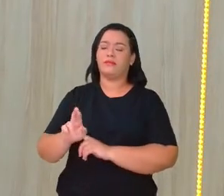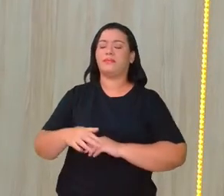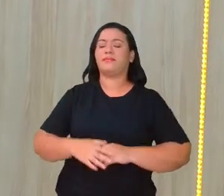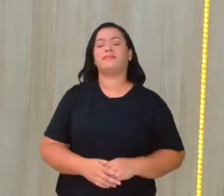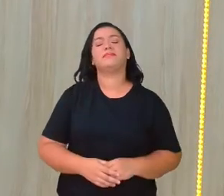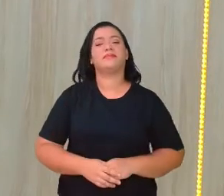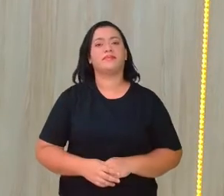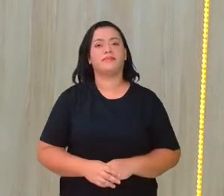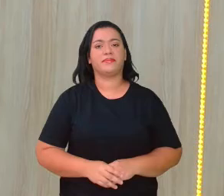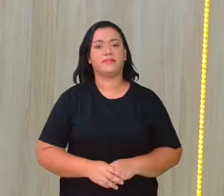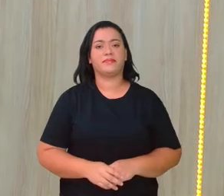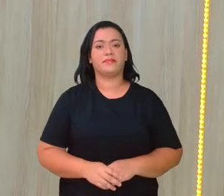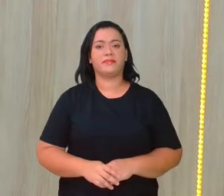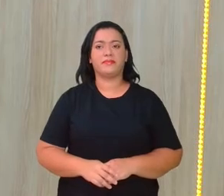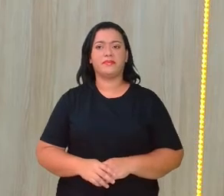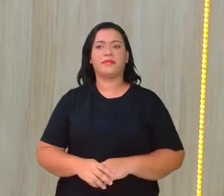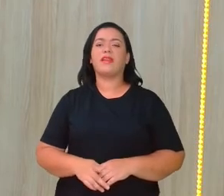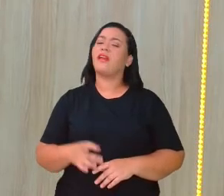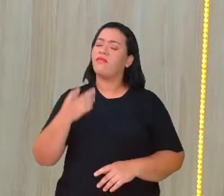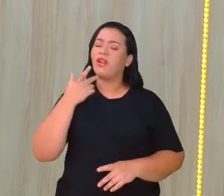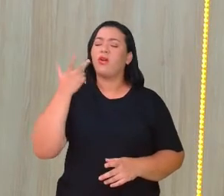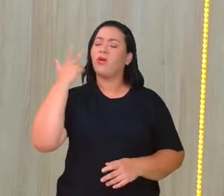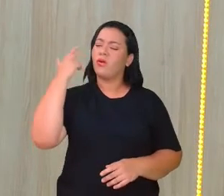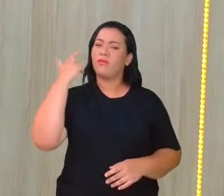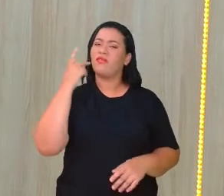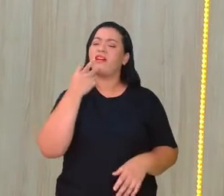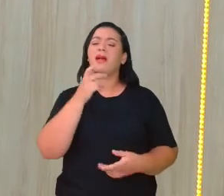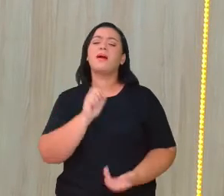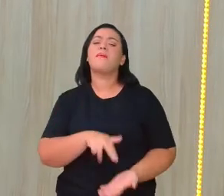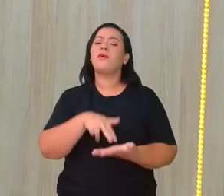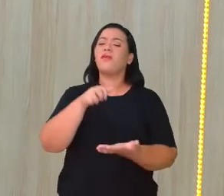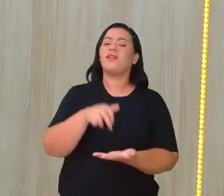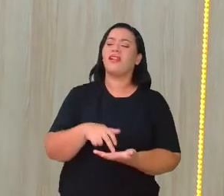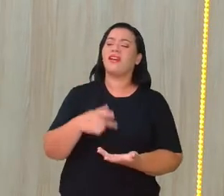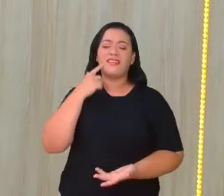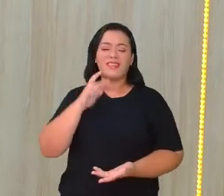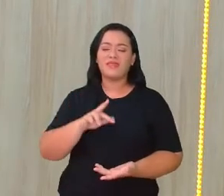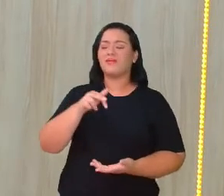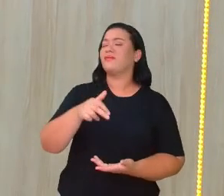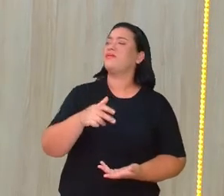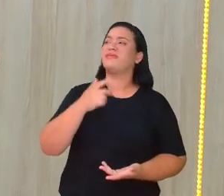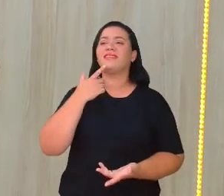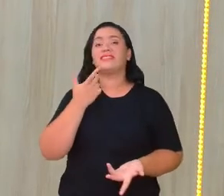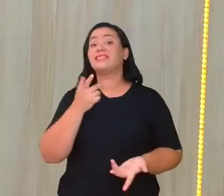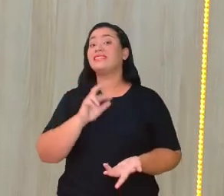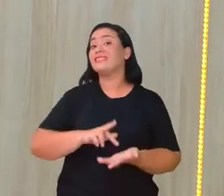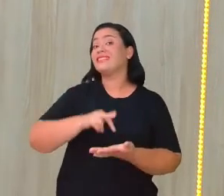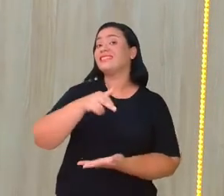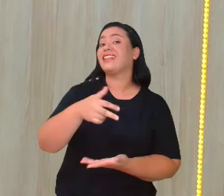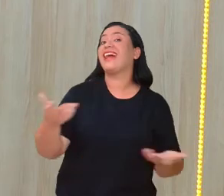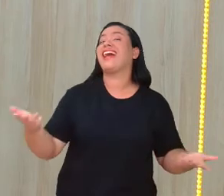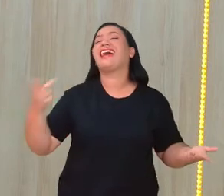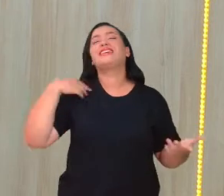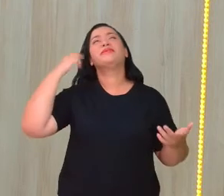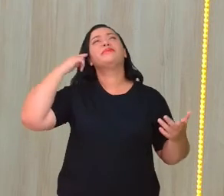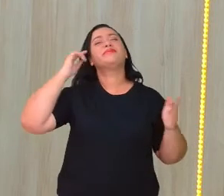estou saltando. É muito comum no dia a dia a gente falar, né? Pula aí. Aí você vai lá e pula. Mas aí vocês vão dizer